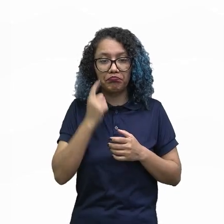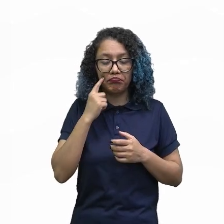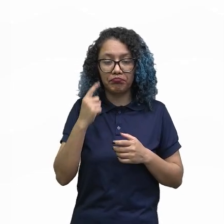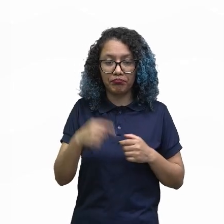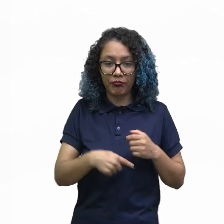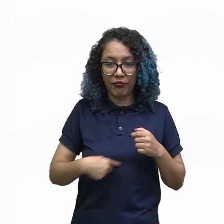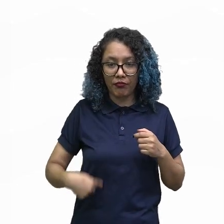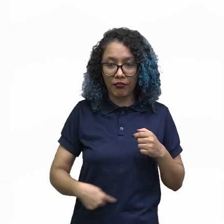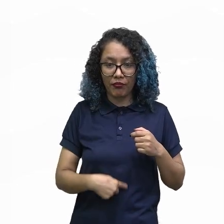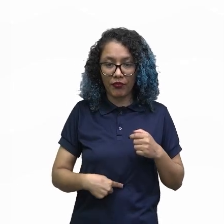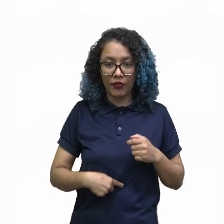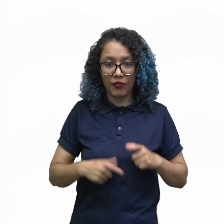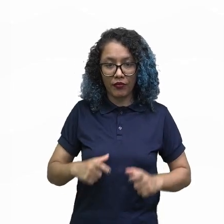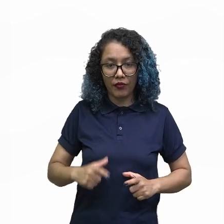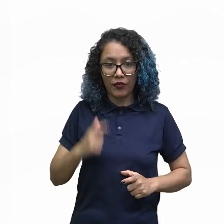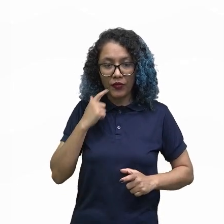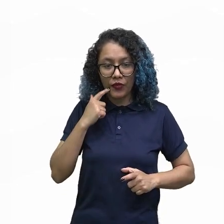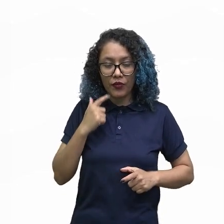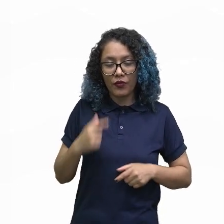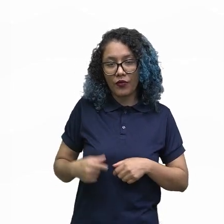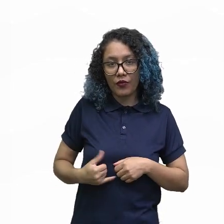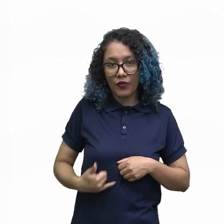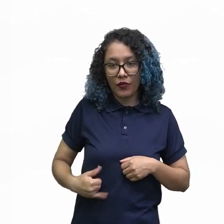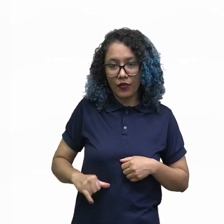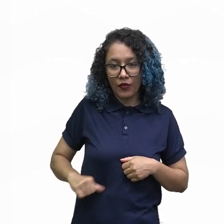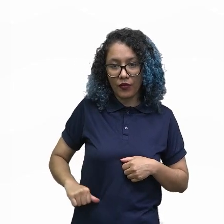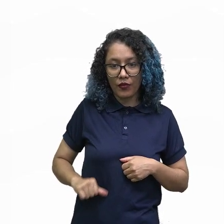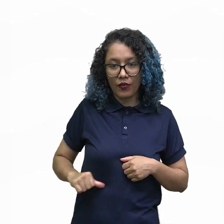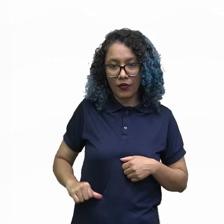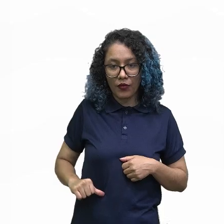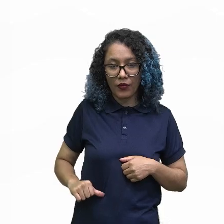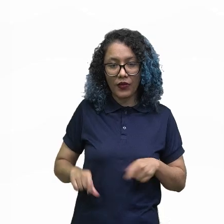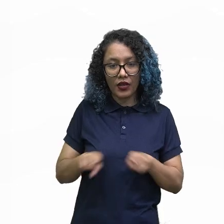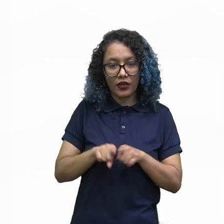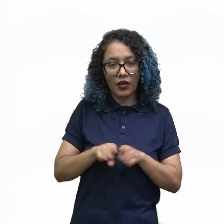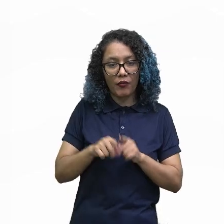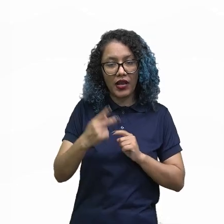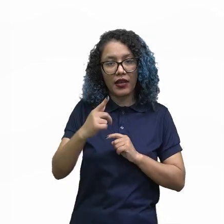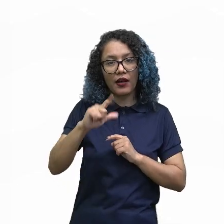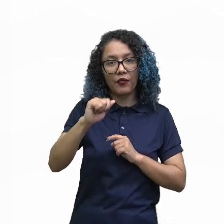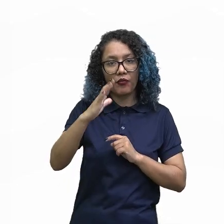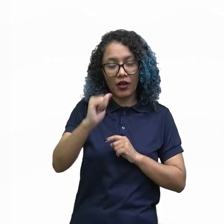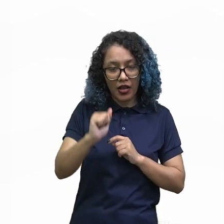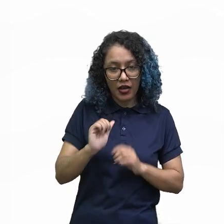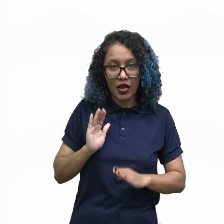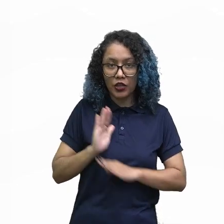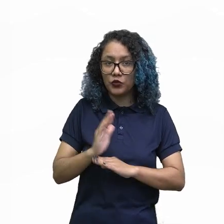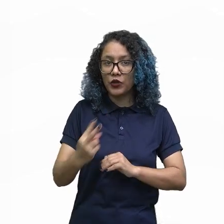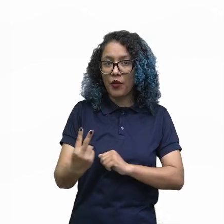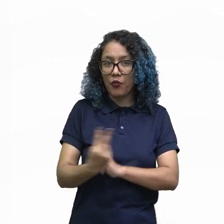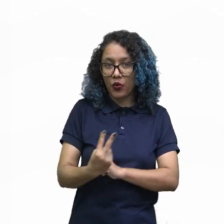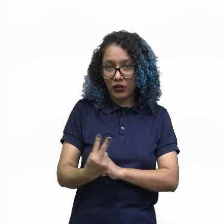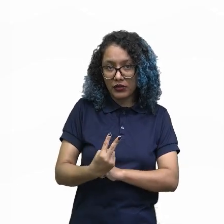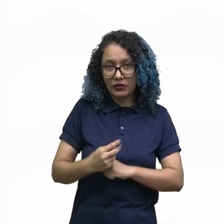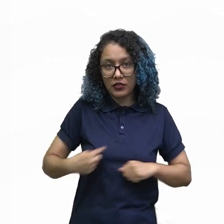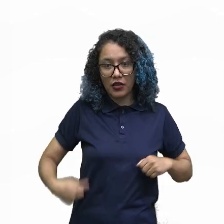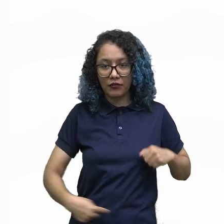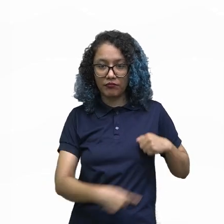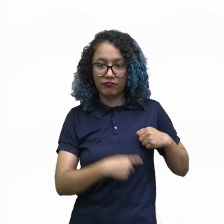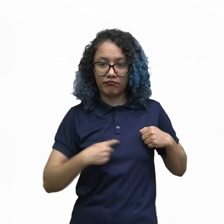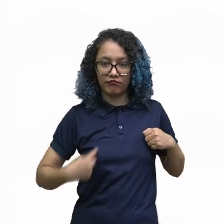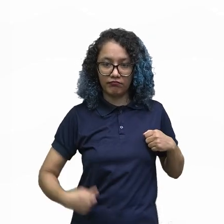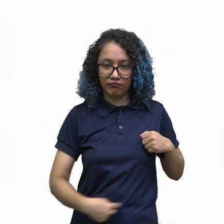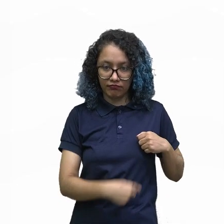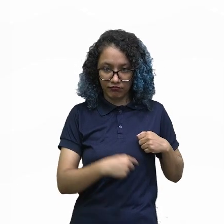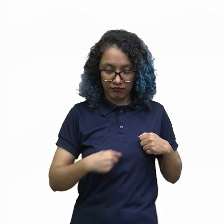estruturas, né? A placa de Peyer e o apêndice, eles auxiliam nesse processo de proteção dessa região,